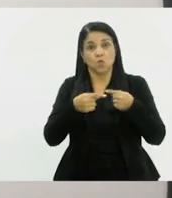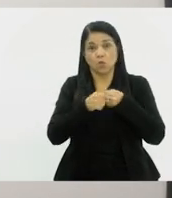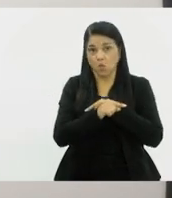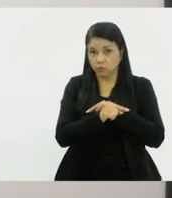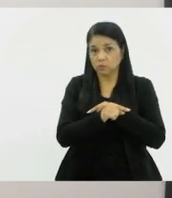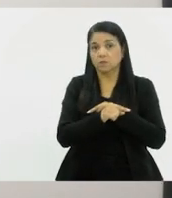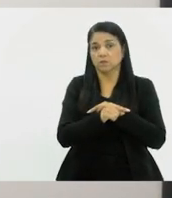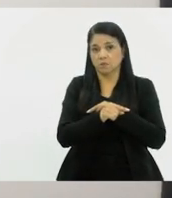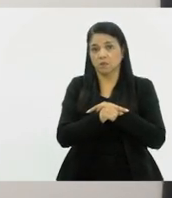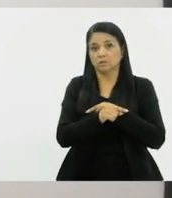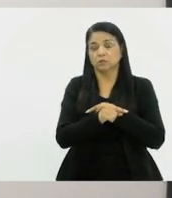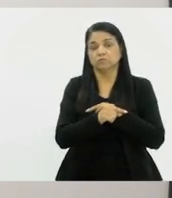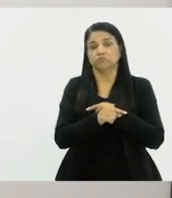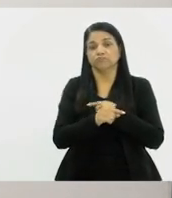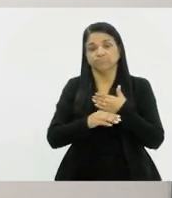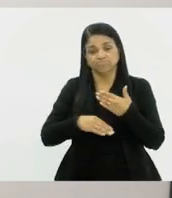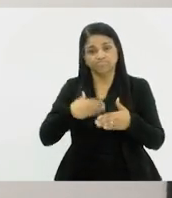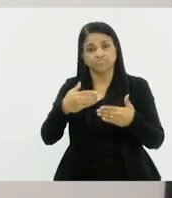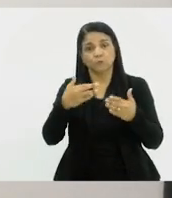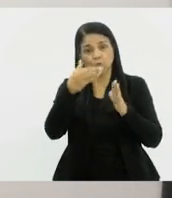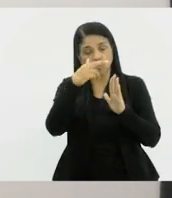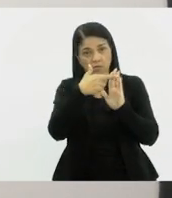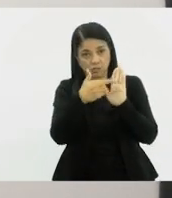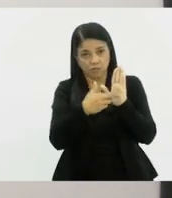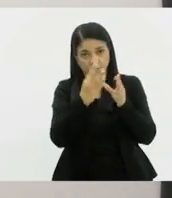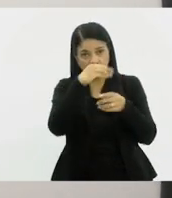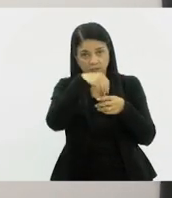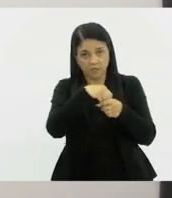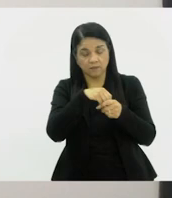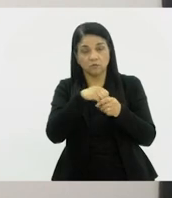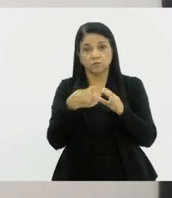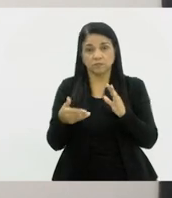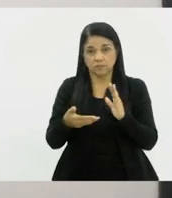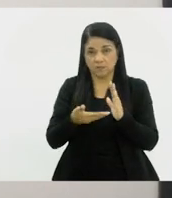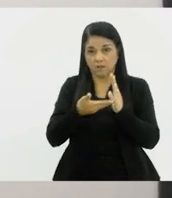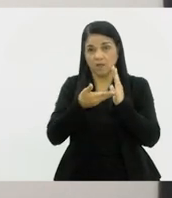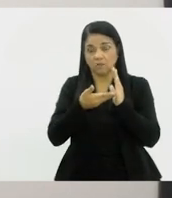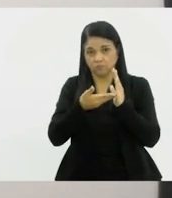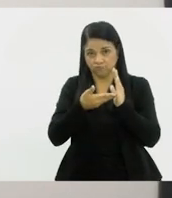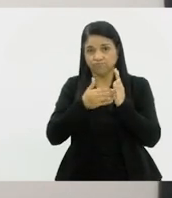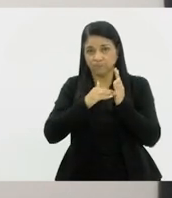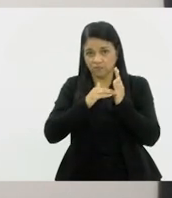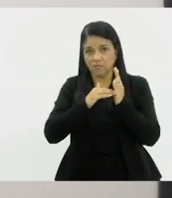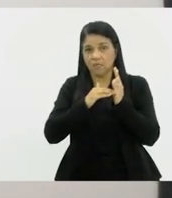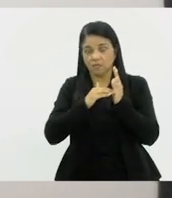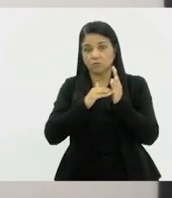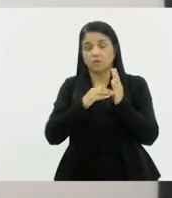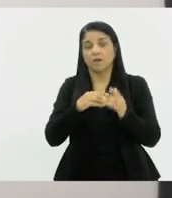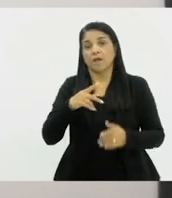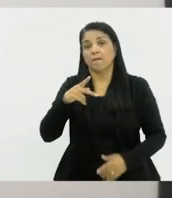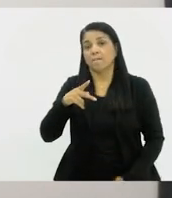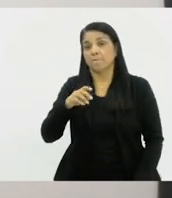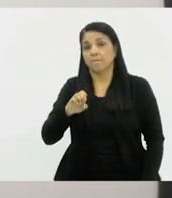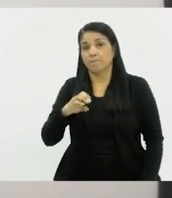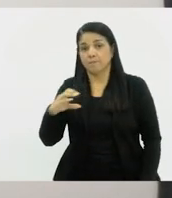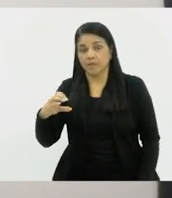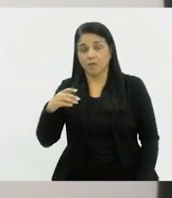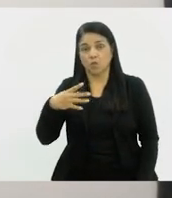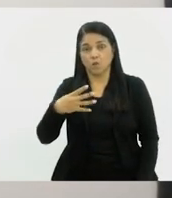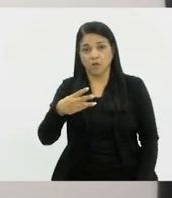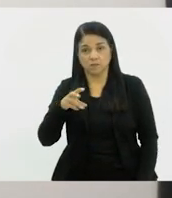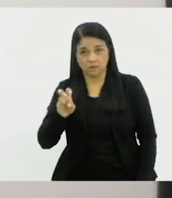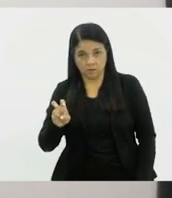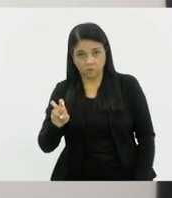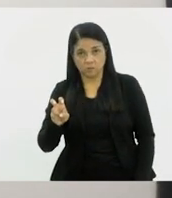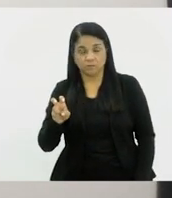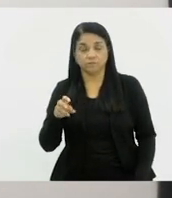os os trâmites né né do regime interno é do Senado aprovado em primeiro e segundo turno já a PEC 45 E aí agora a